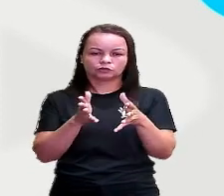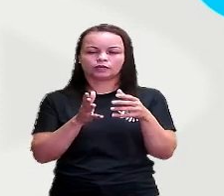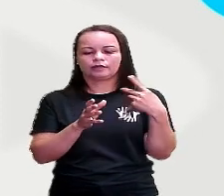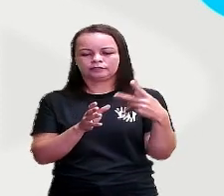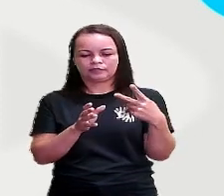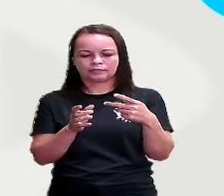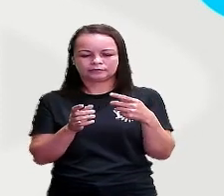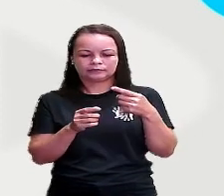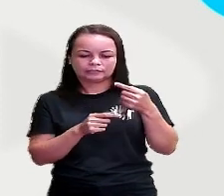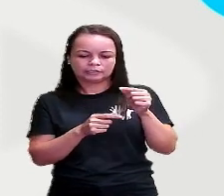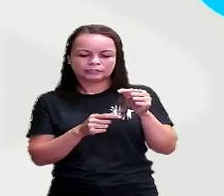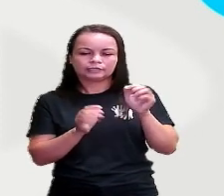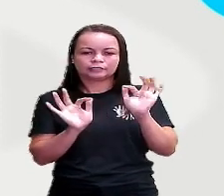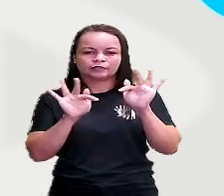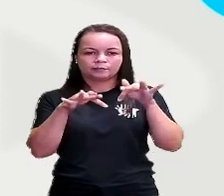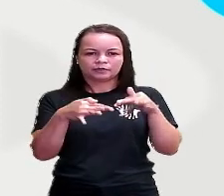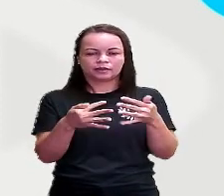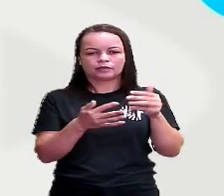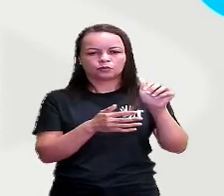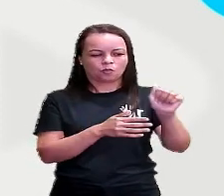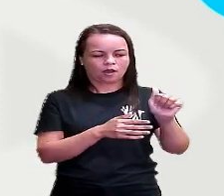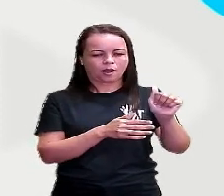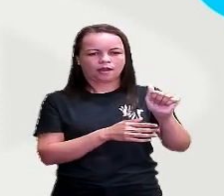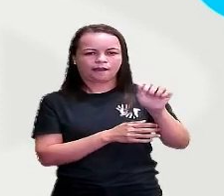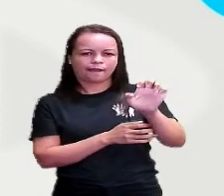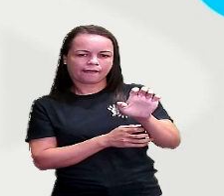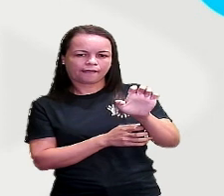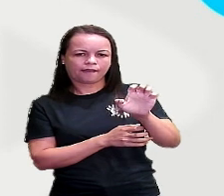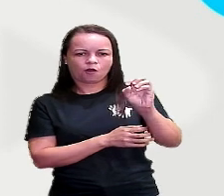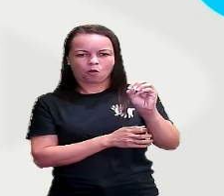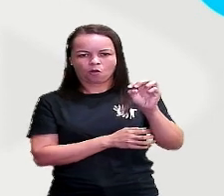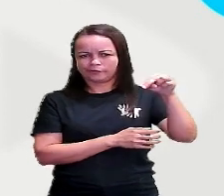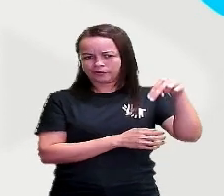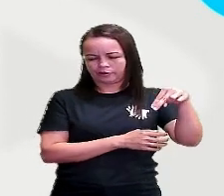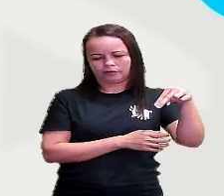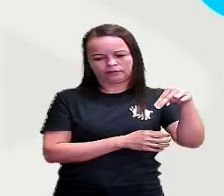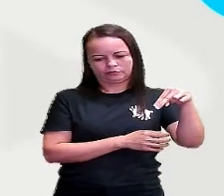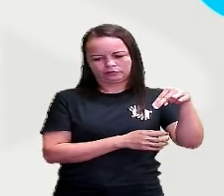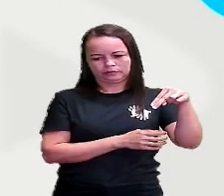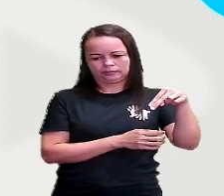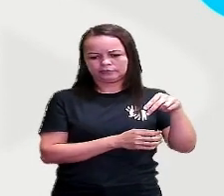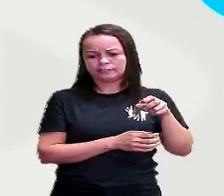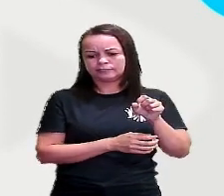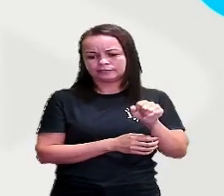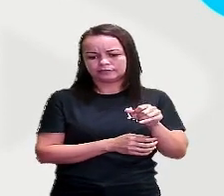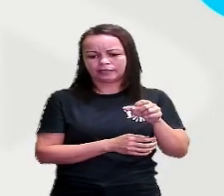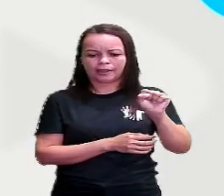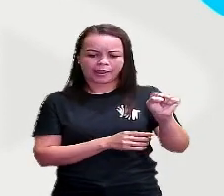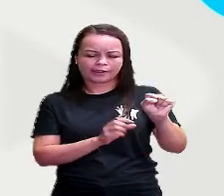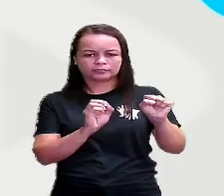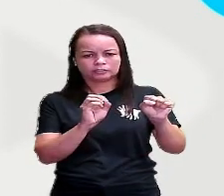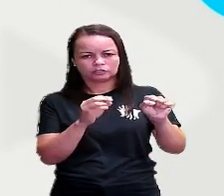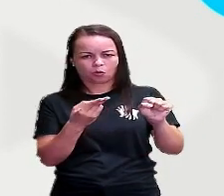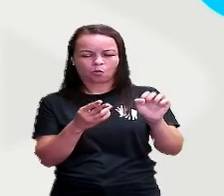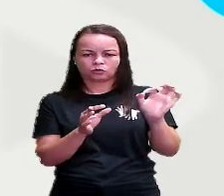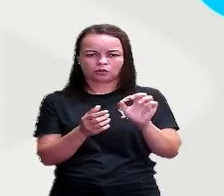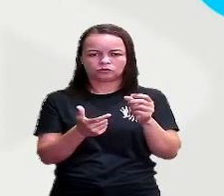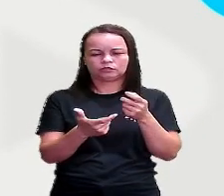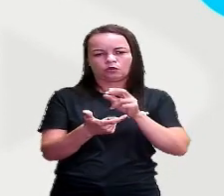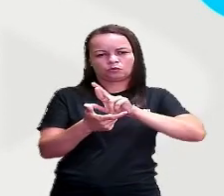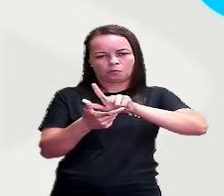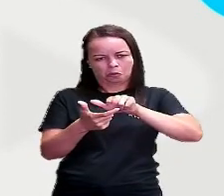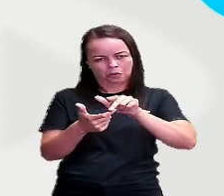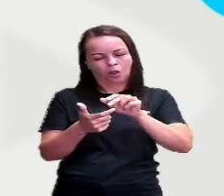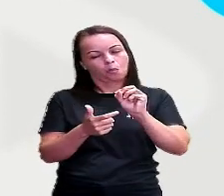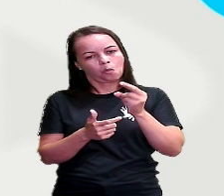terminadas em A, E, O e EM, seguidas ou não de S, ou seja, estando no plural ou não. Então,